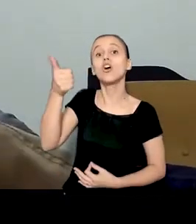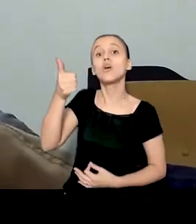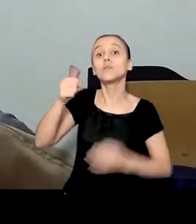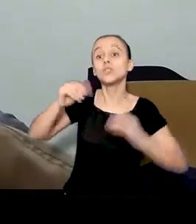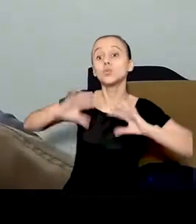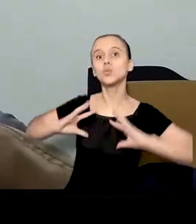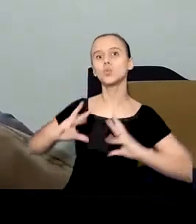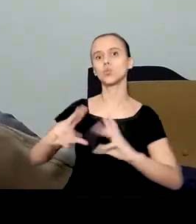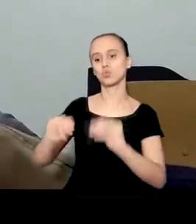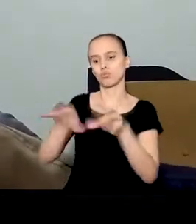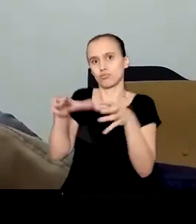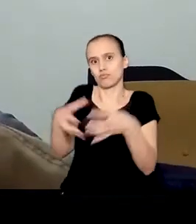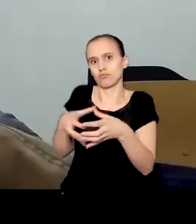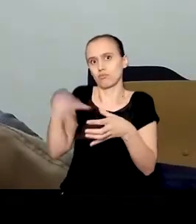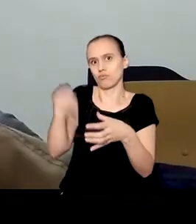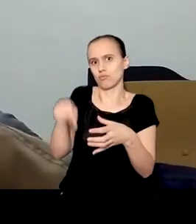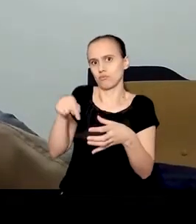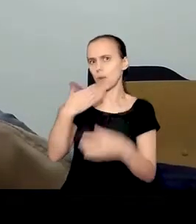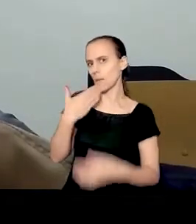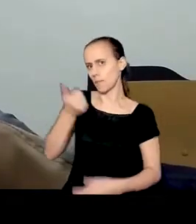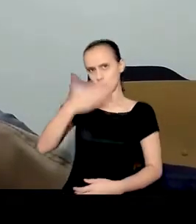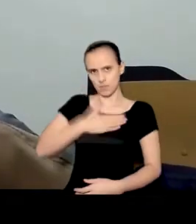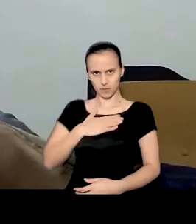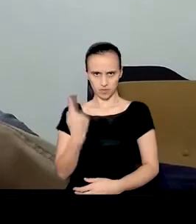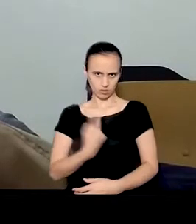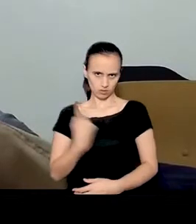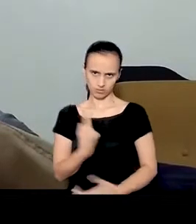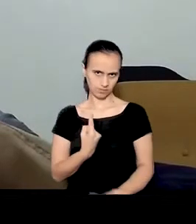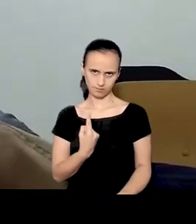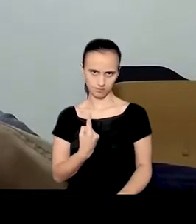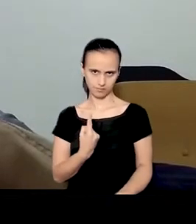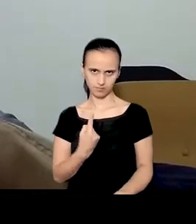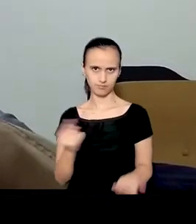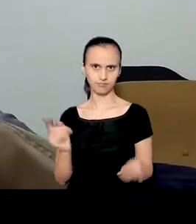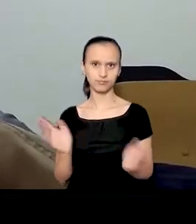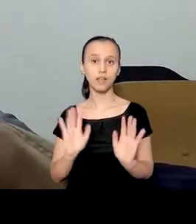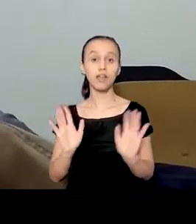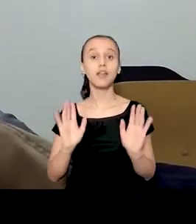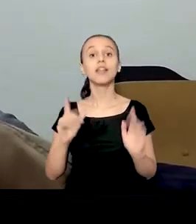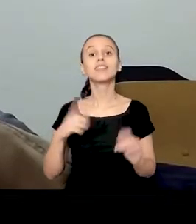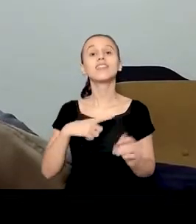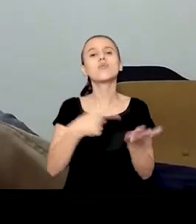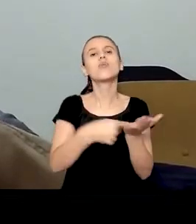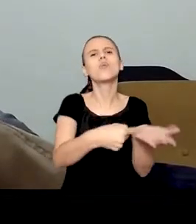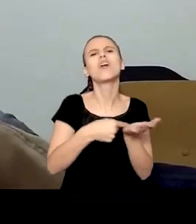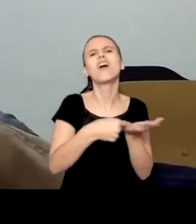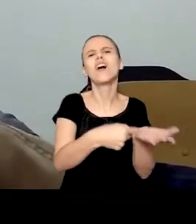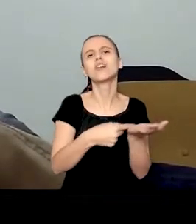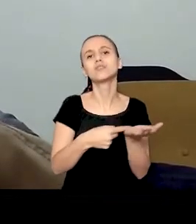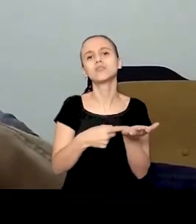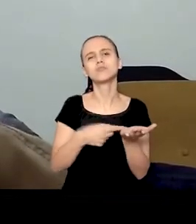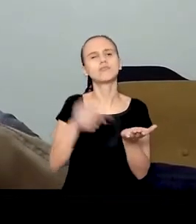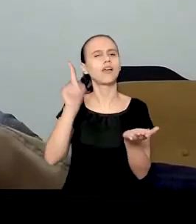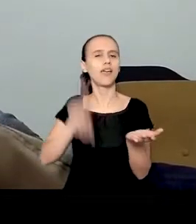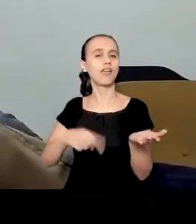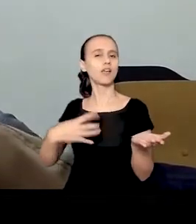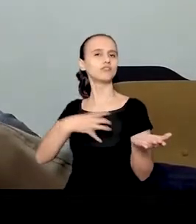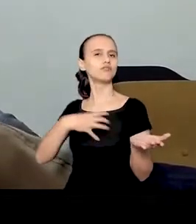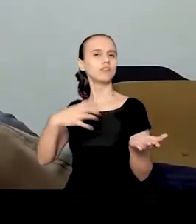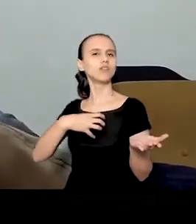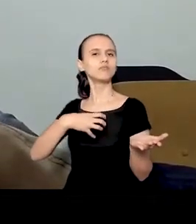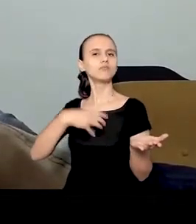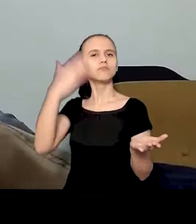agrupamento familiar que se faz a partir, não mais de um contrato, mas a partir de uma noção de